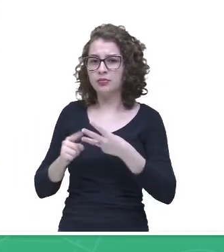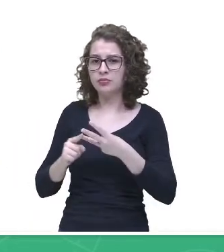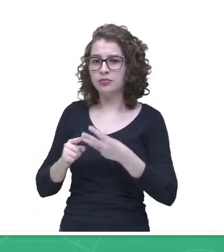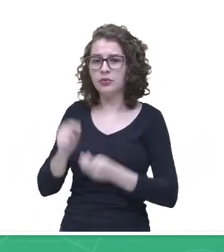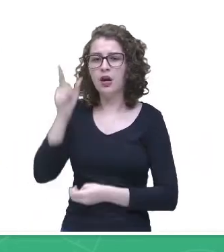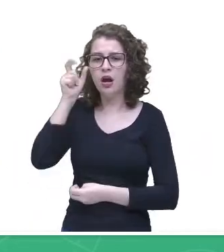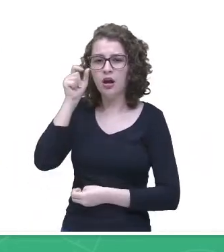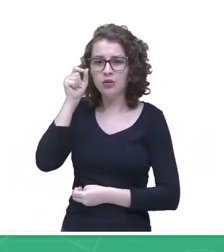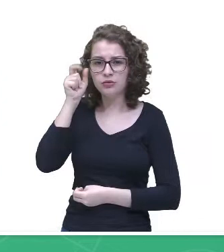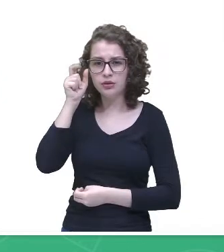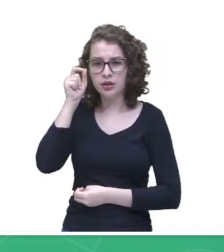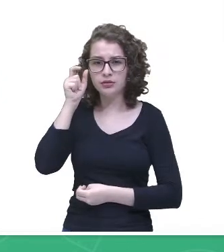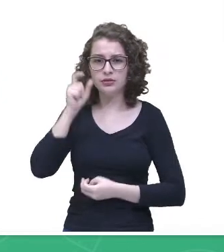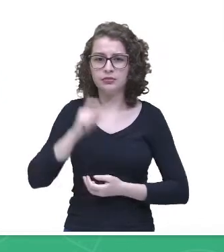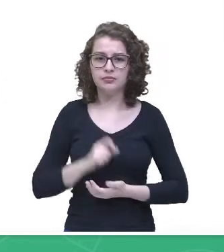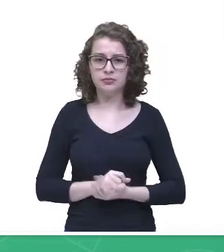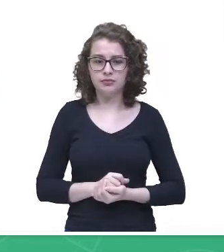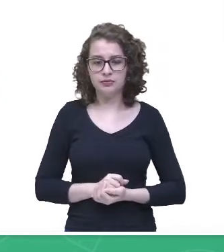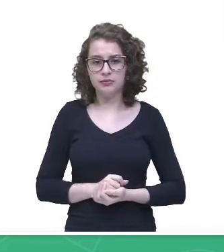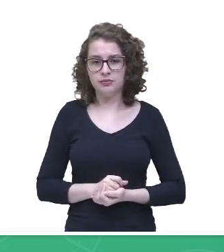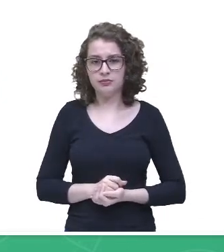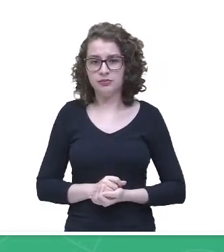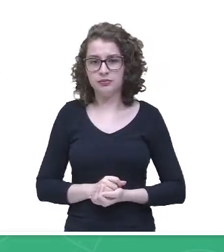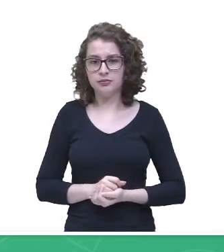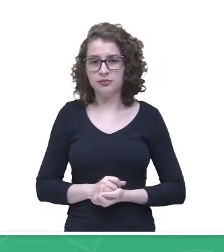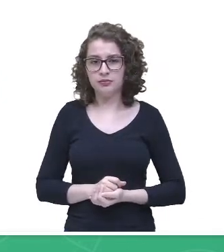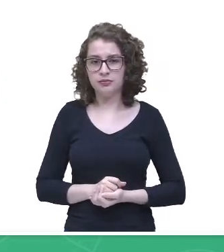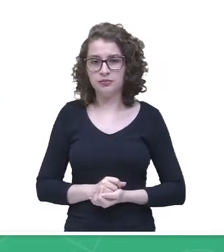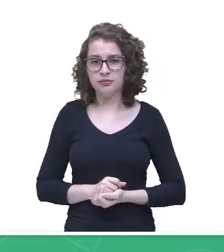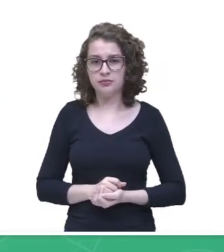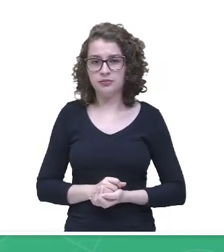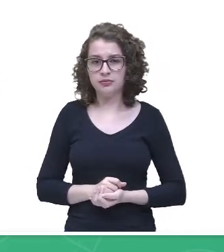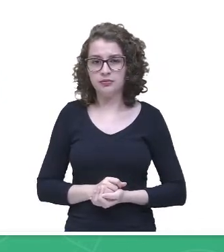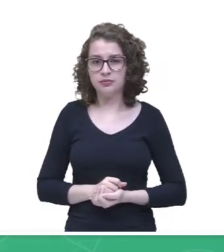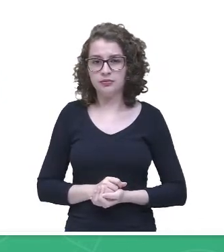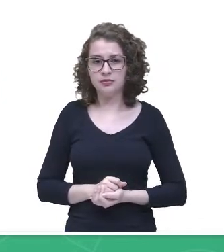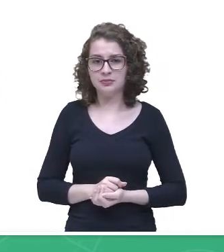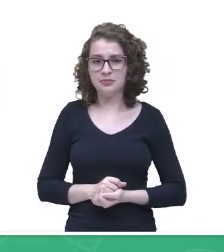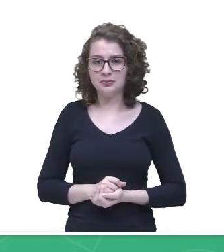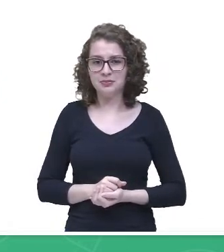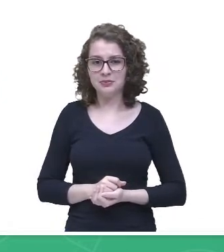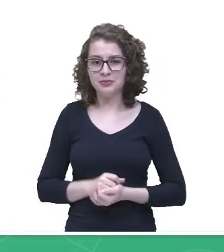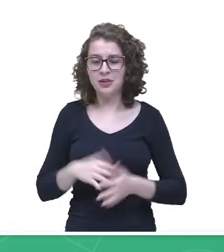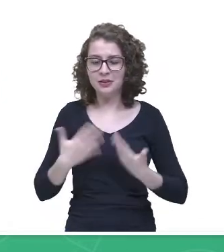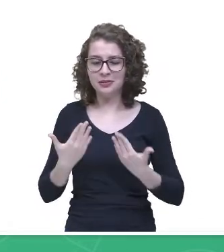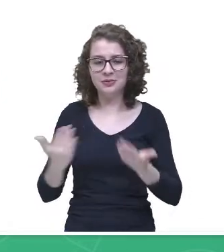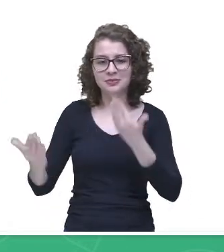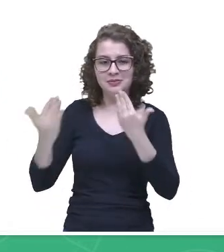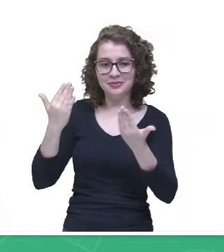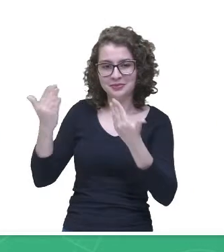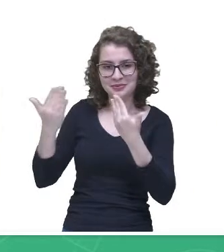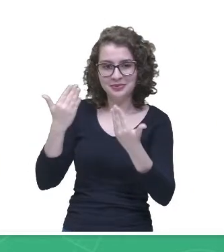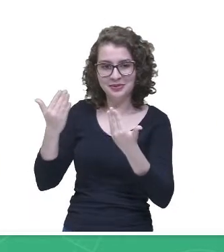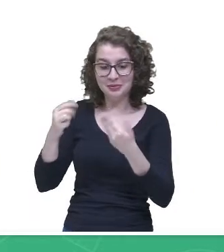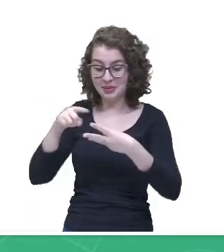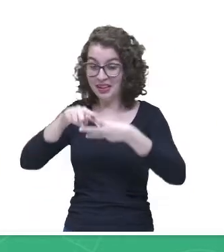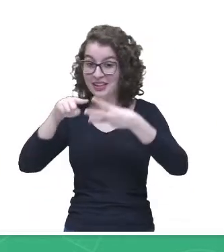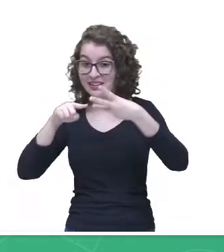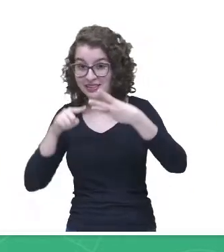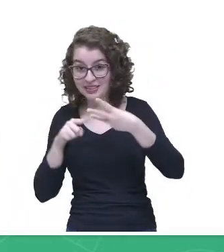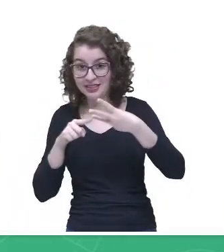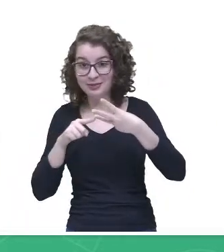o município de Altazes, Então, no caso, se a gente compara esses 3